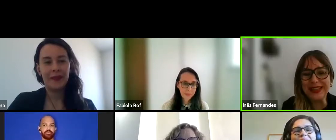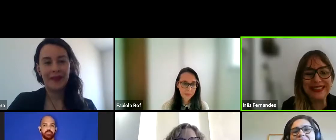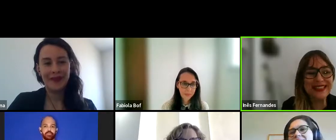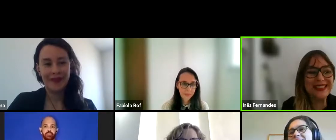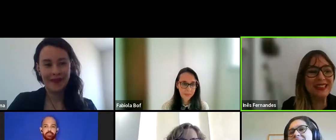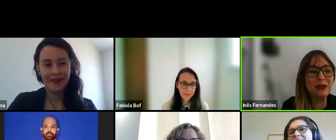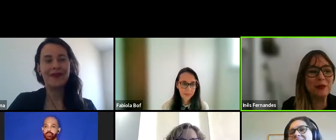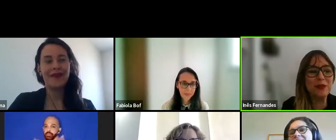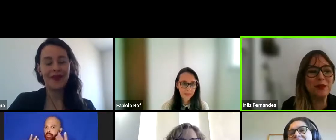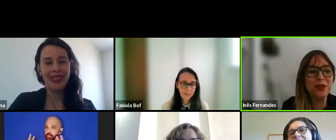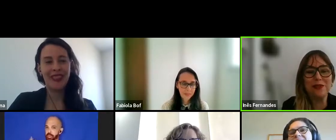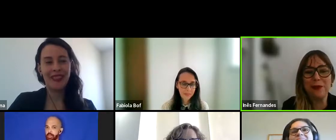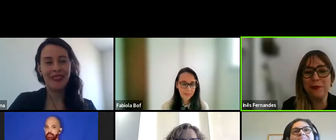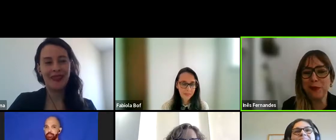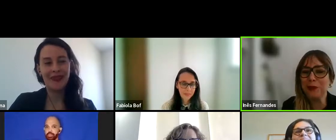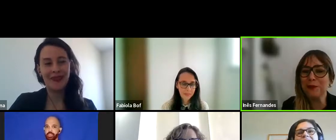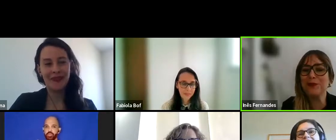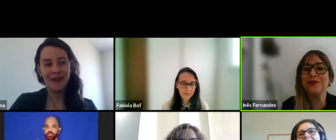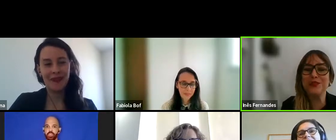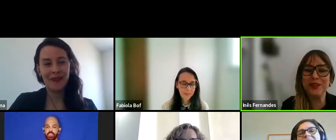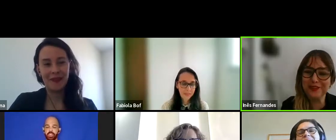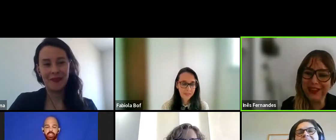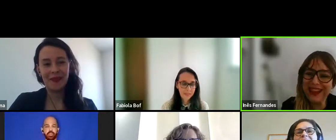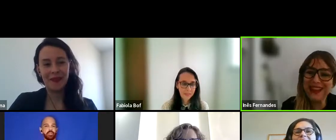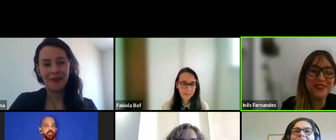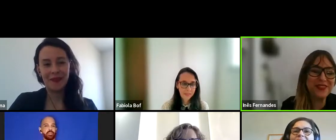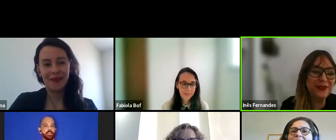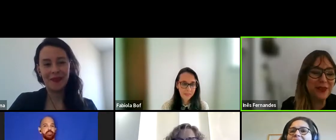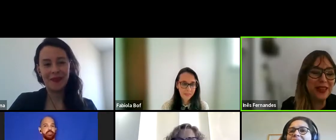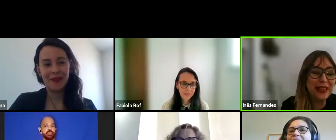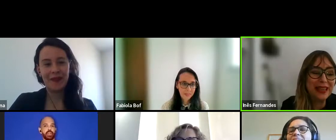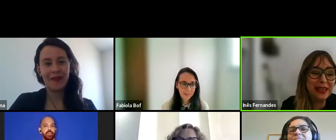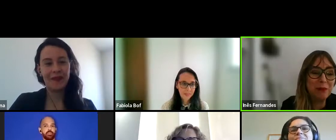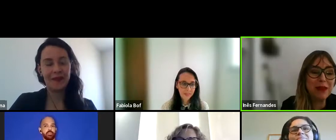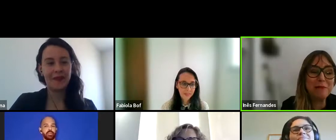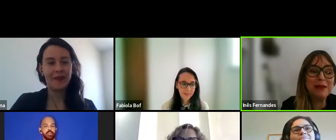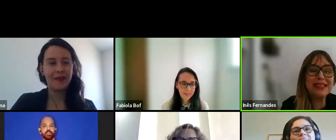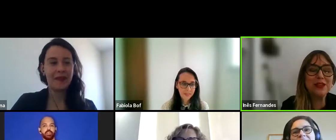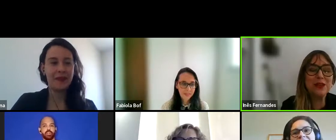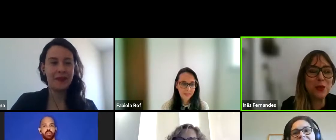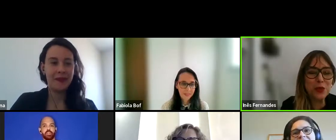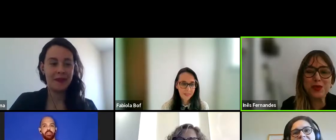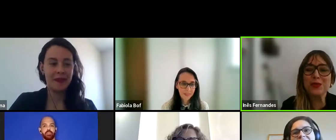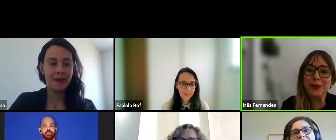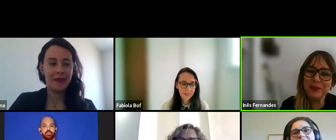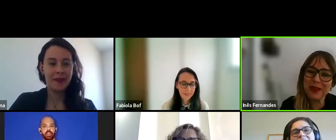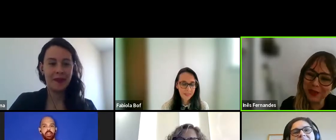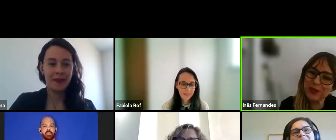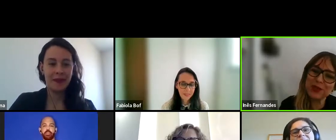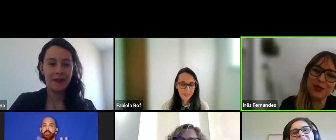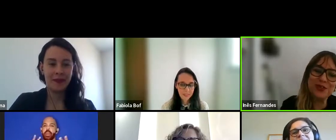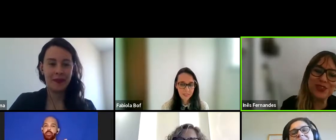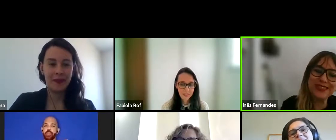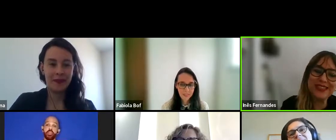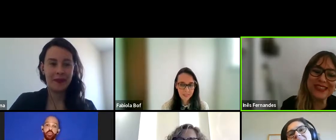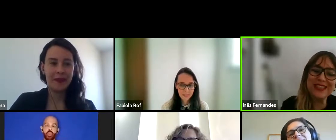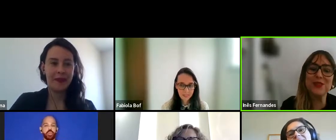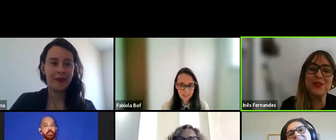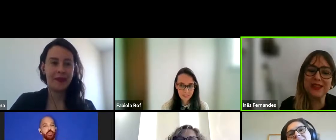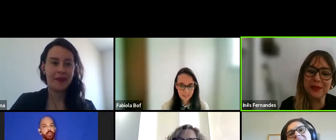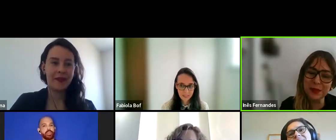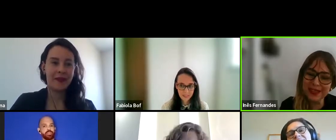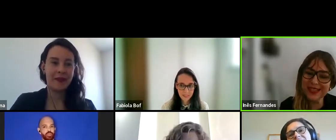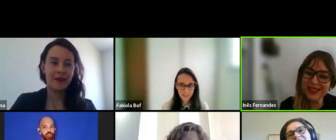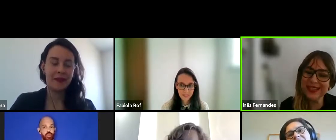Parabéns, Juliana, professora Fabíola, professora Flávia. E parabéns a todos os premiados de hoje,